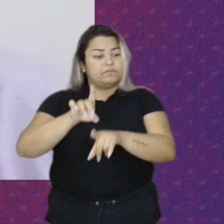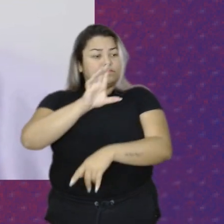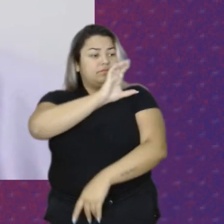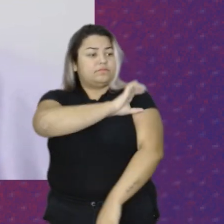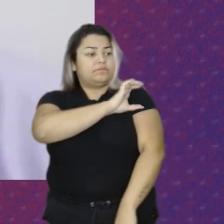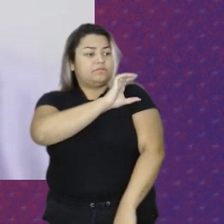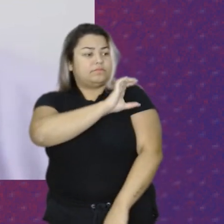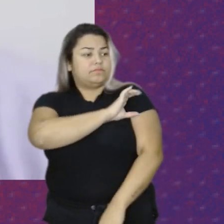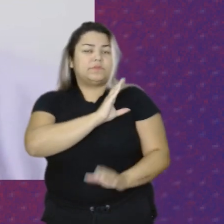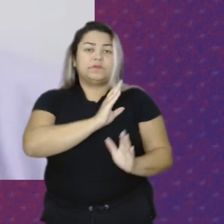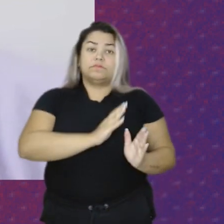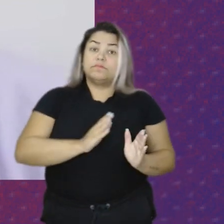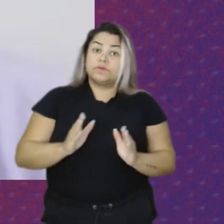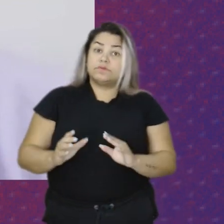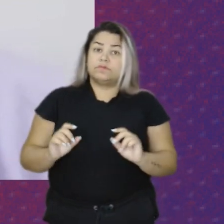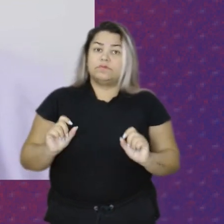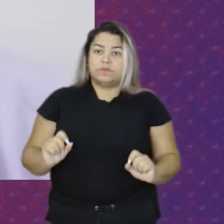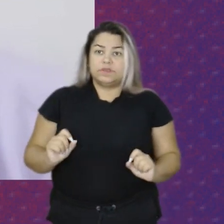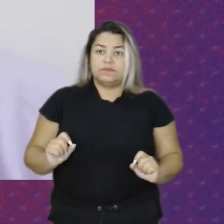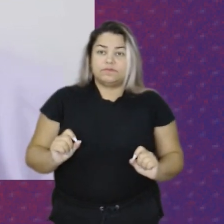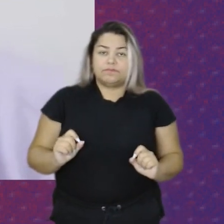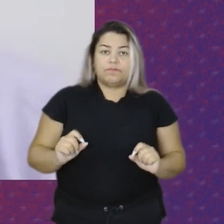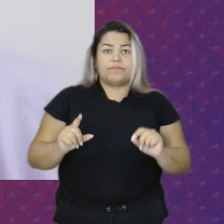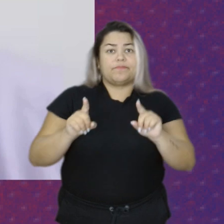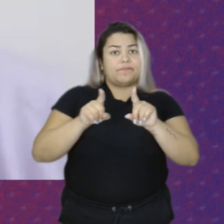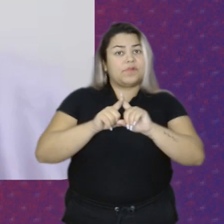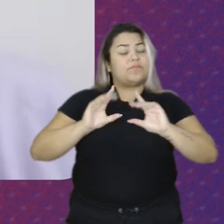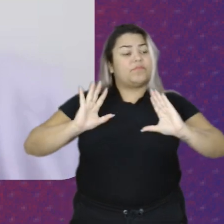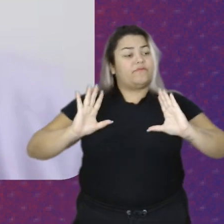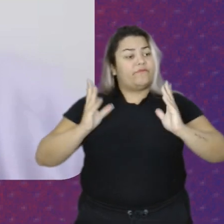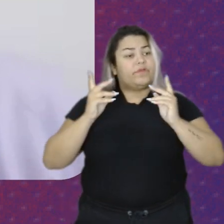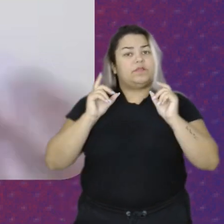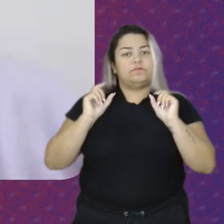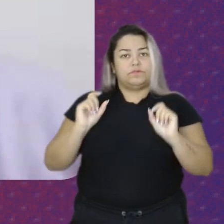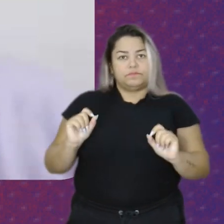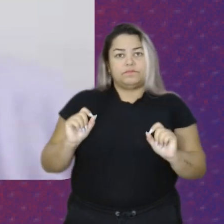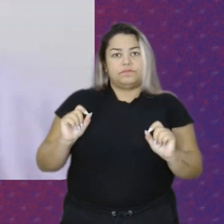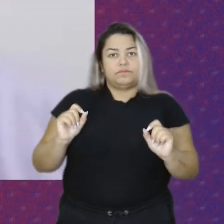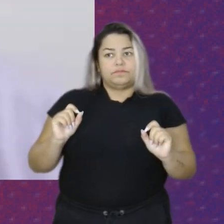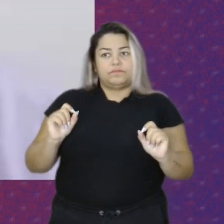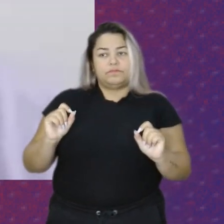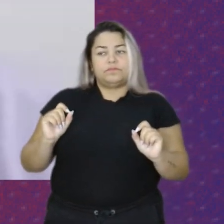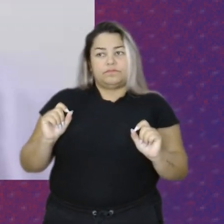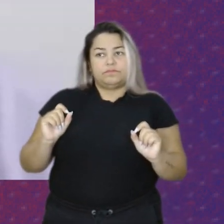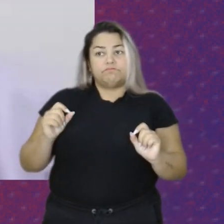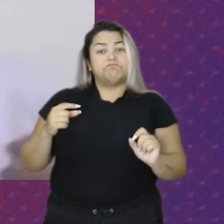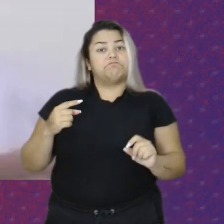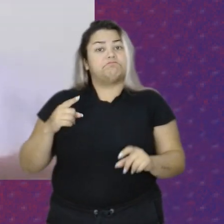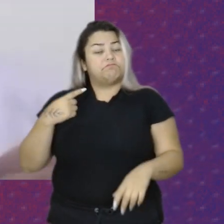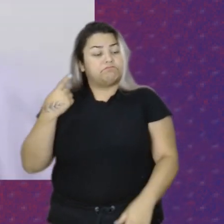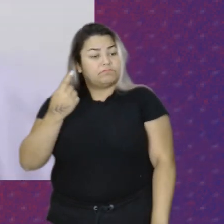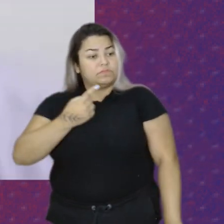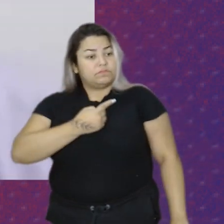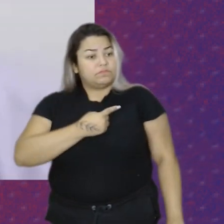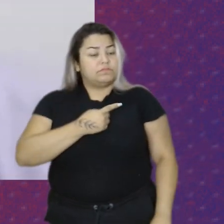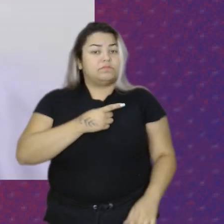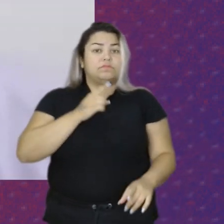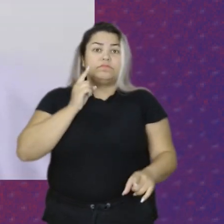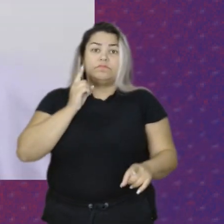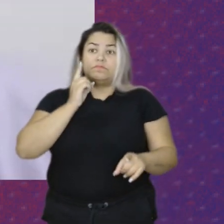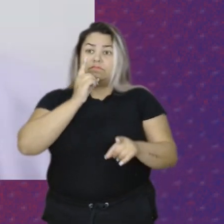desse processo. Então, ela é um evento também, né? Porque nós vamos nos encontrar nos dias 15